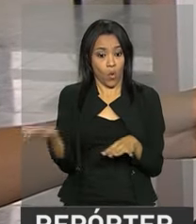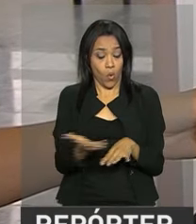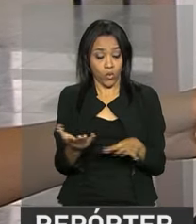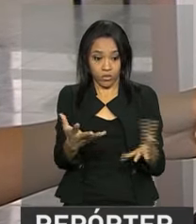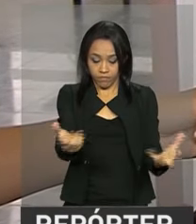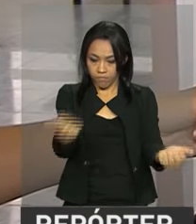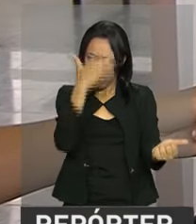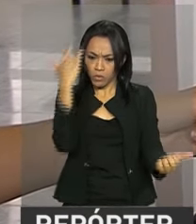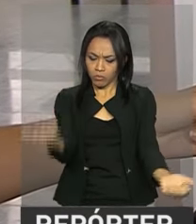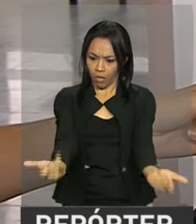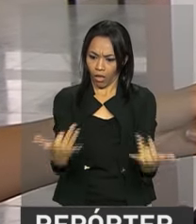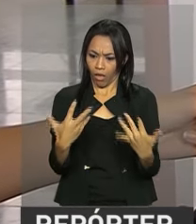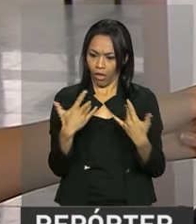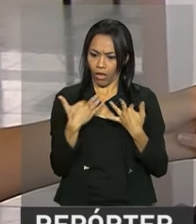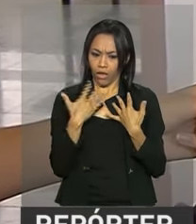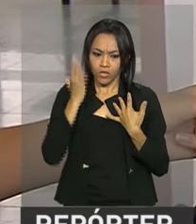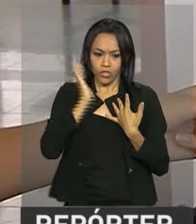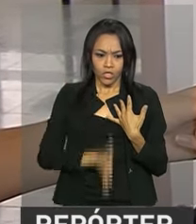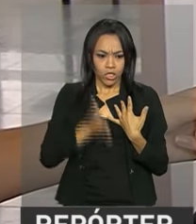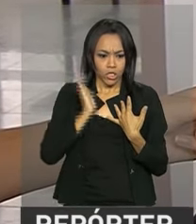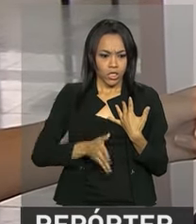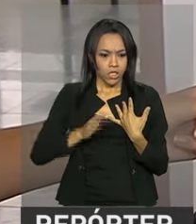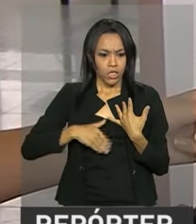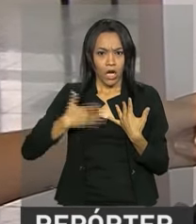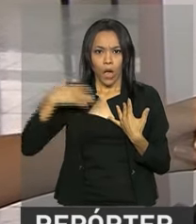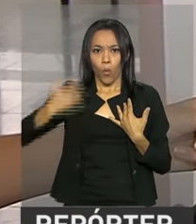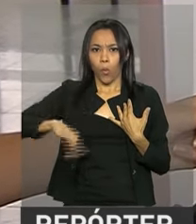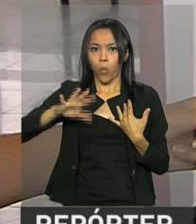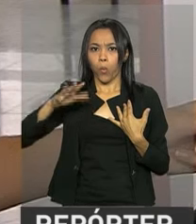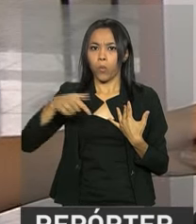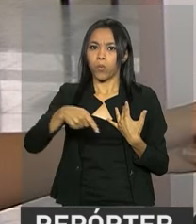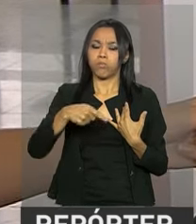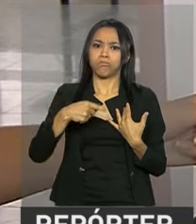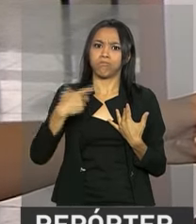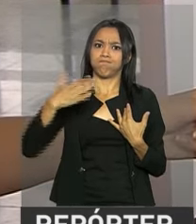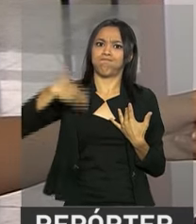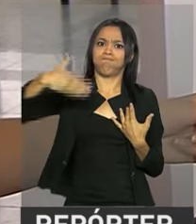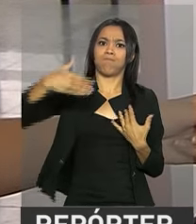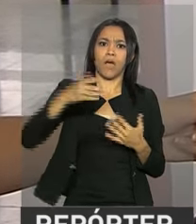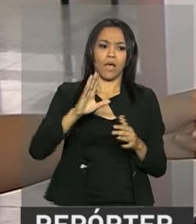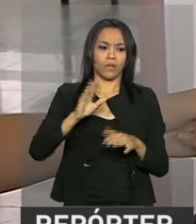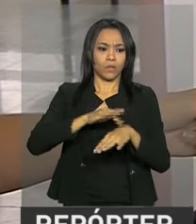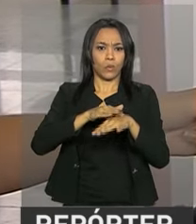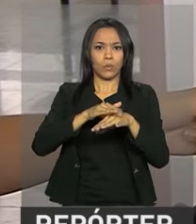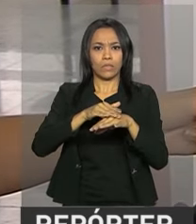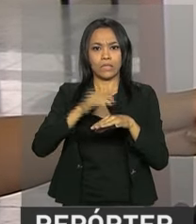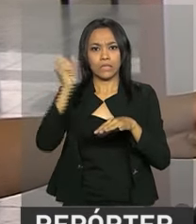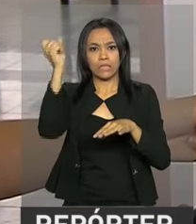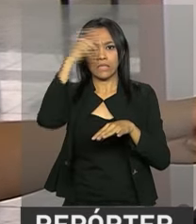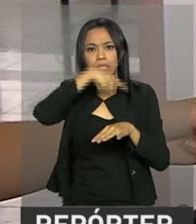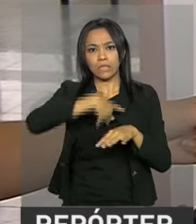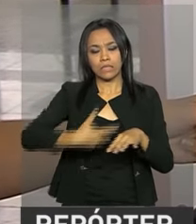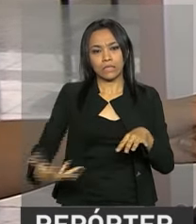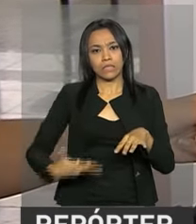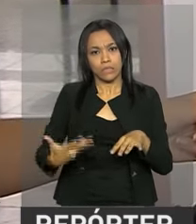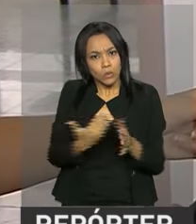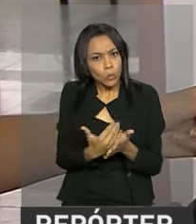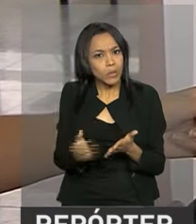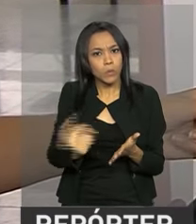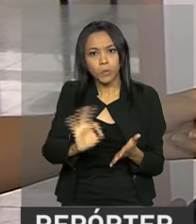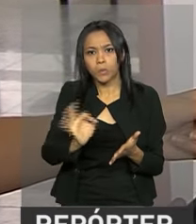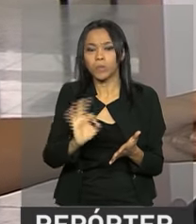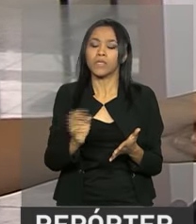muitas crianças com tratamento já com uma doença muito avançada ao diagnóstico. Então isso é uma coisa muito